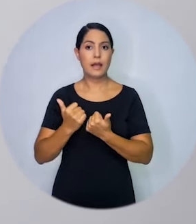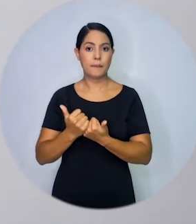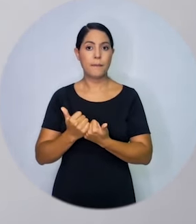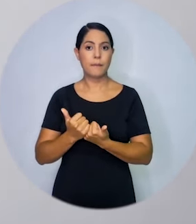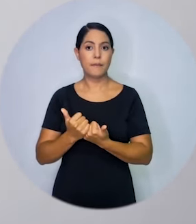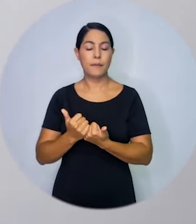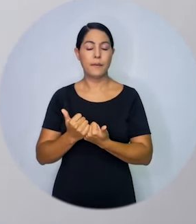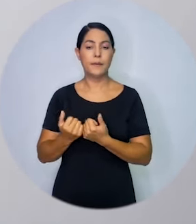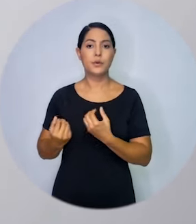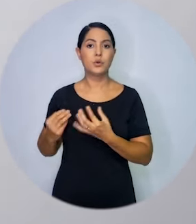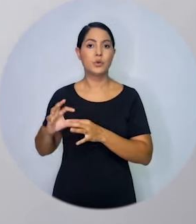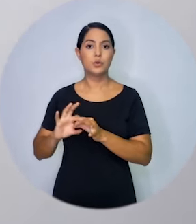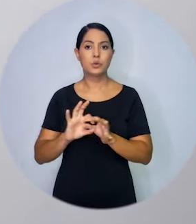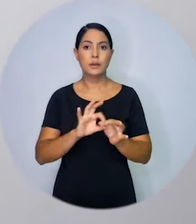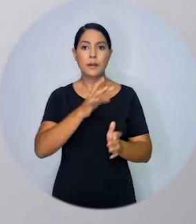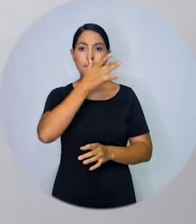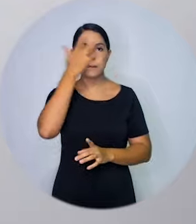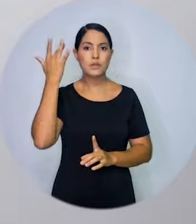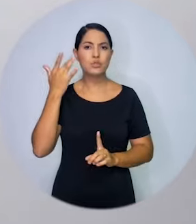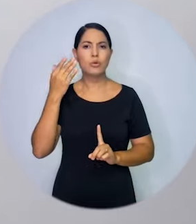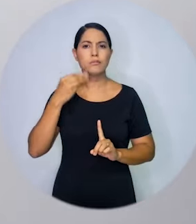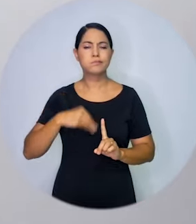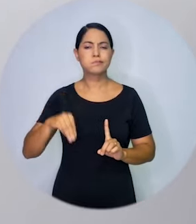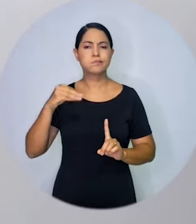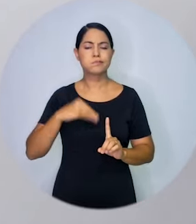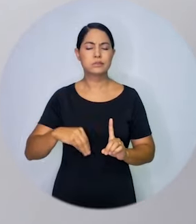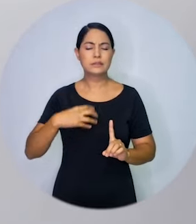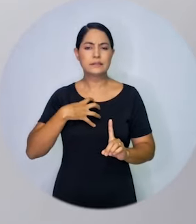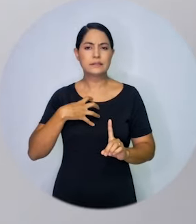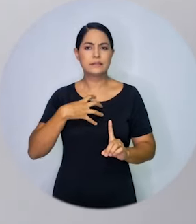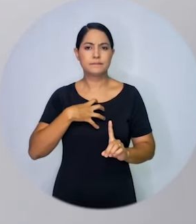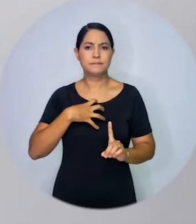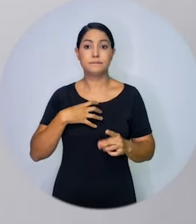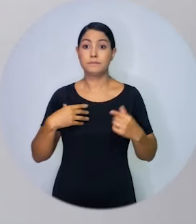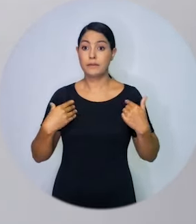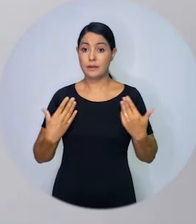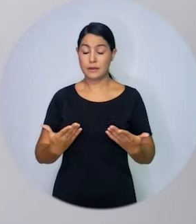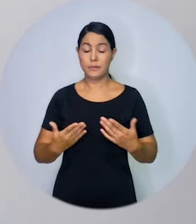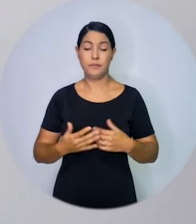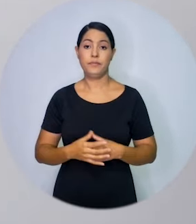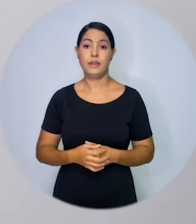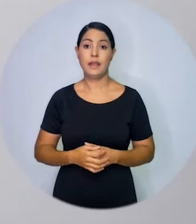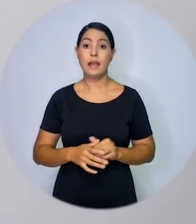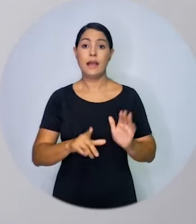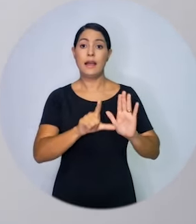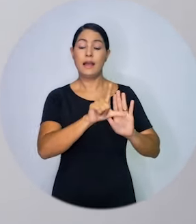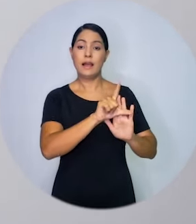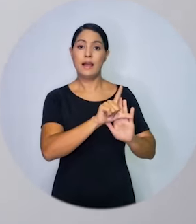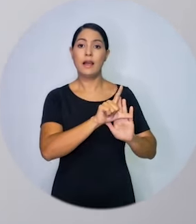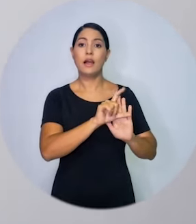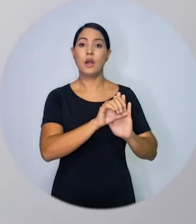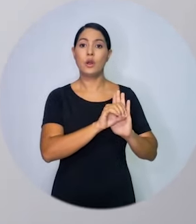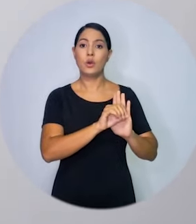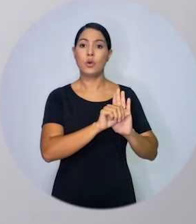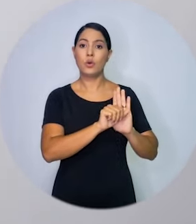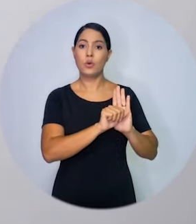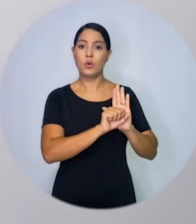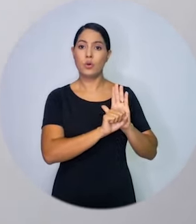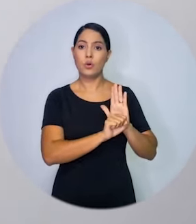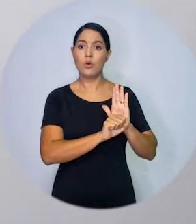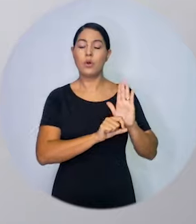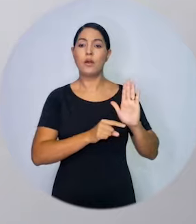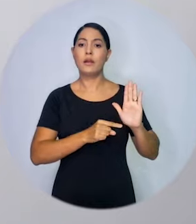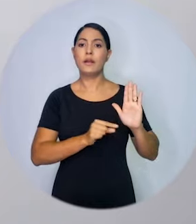né? E ele é voltado para as pessoas que estão em estado de vulnerabilidade, né? Então, a lei, né, ela